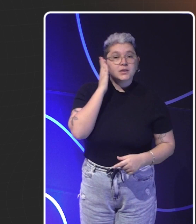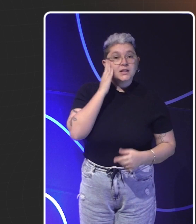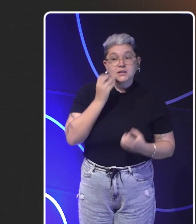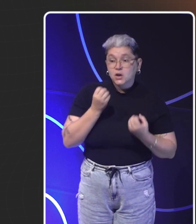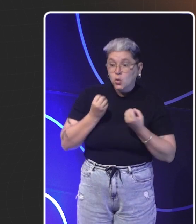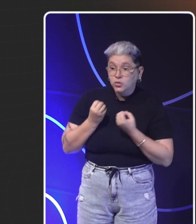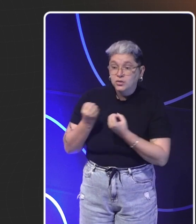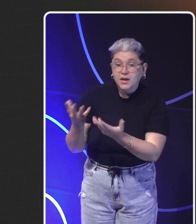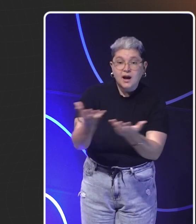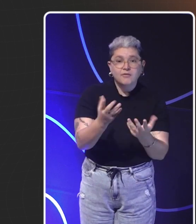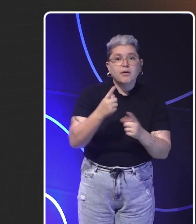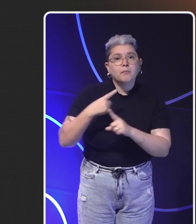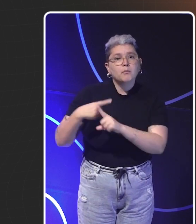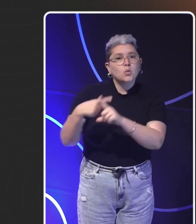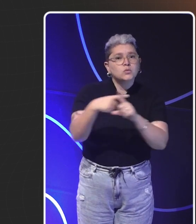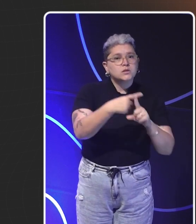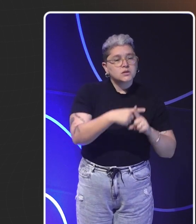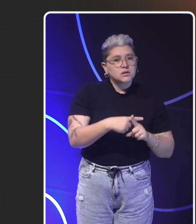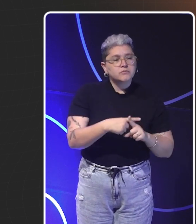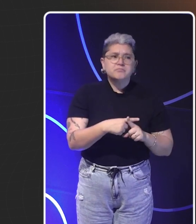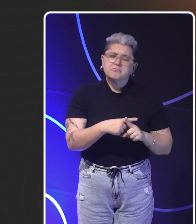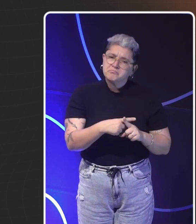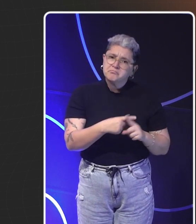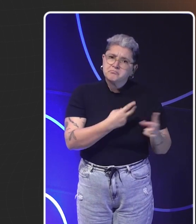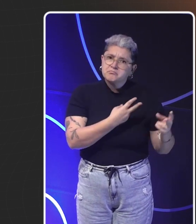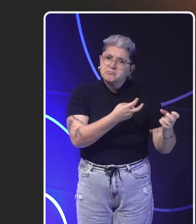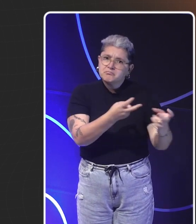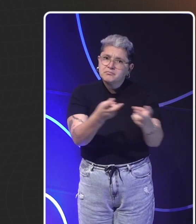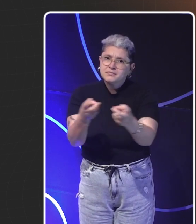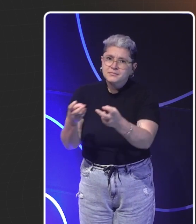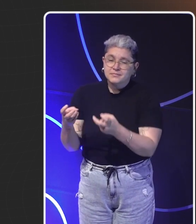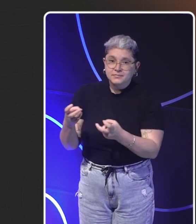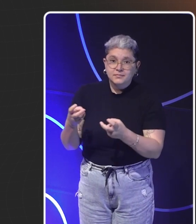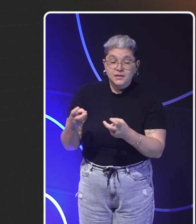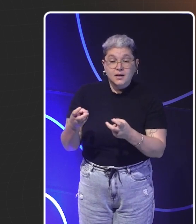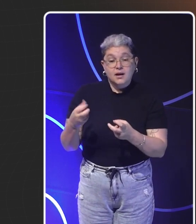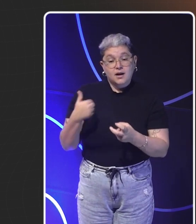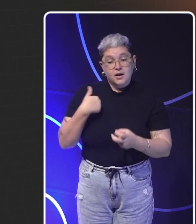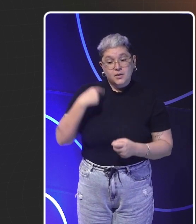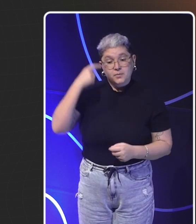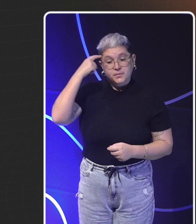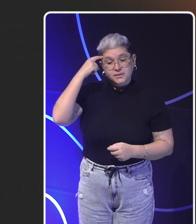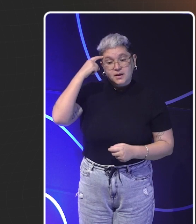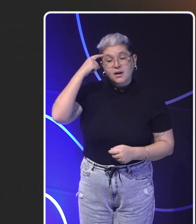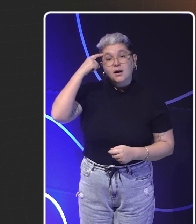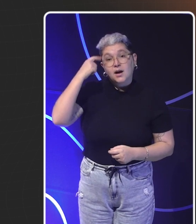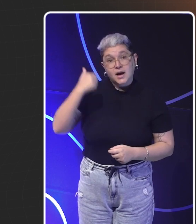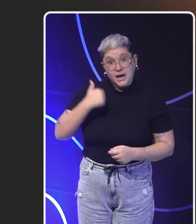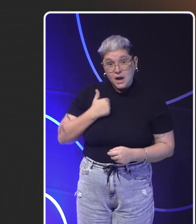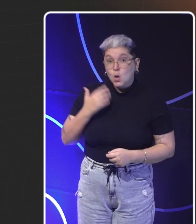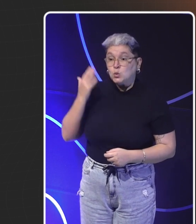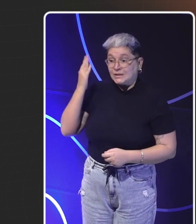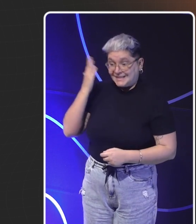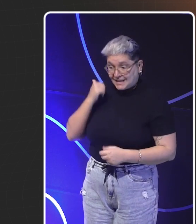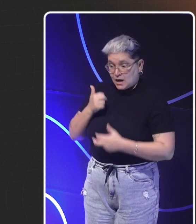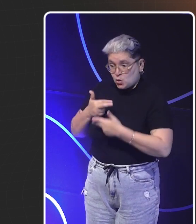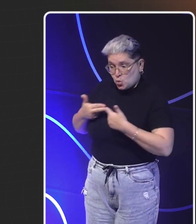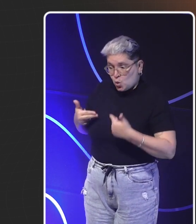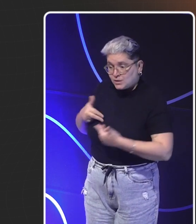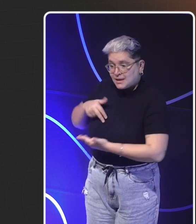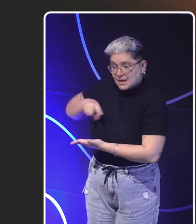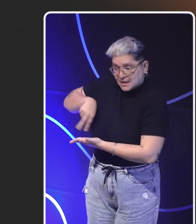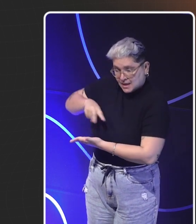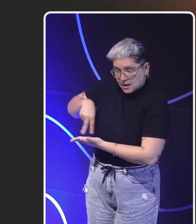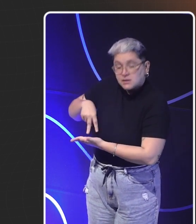dessas pessoas. Então, eu passei a ensinar tudo que eu sabia em relação à dança a essas